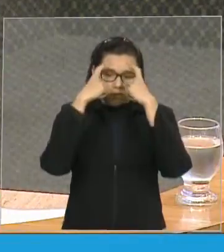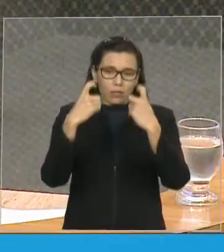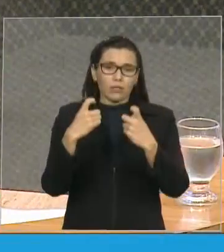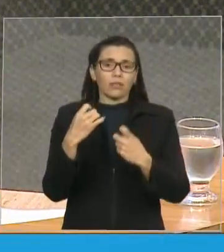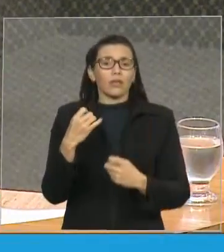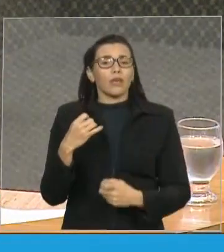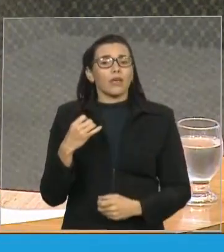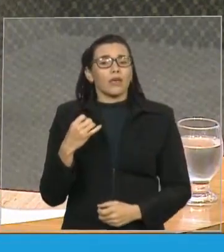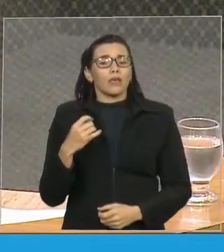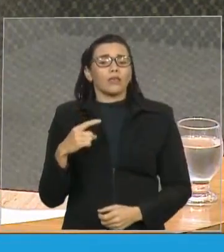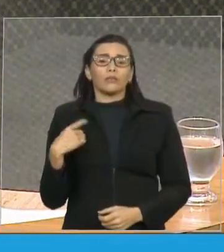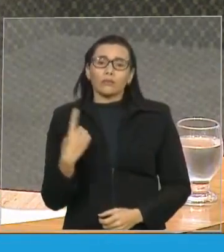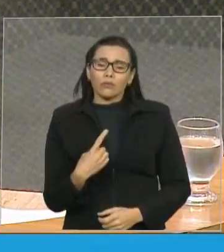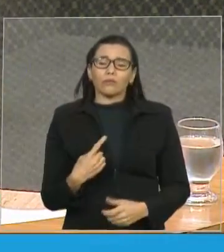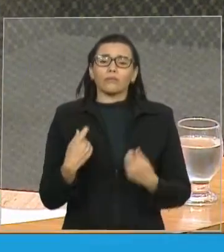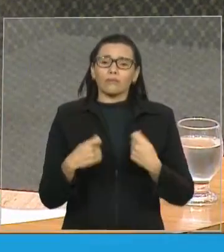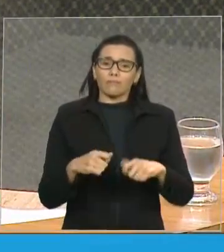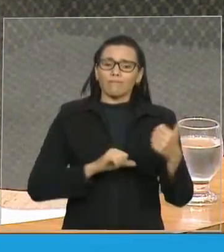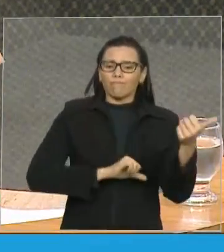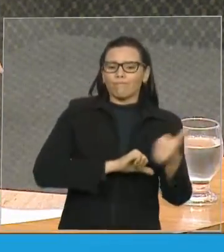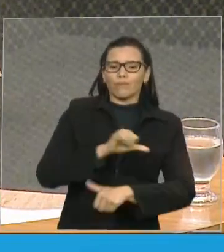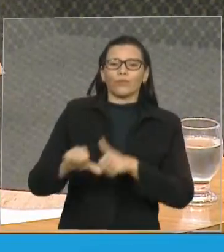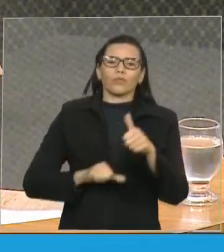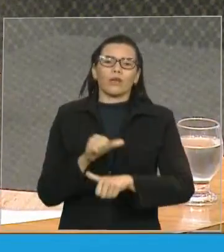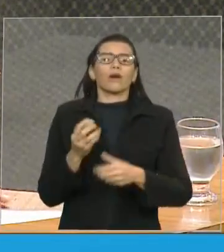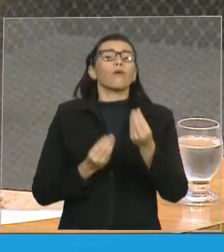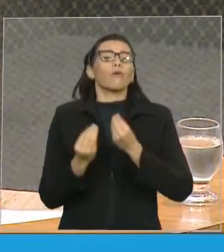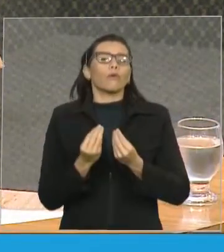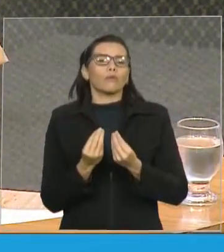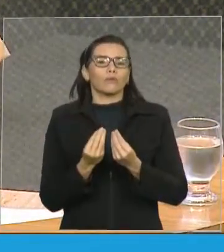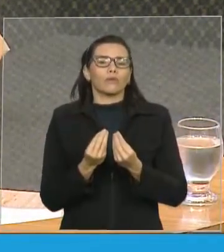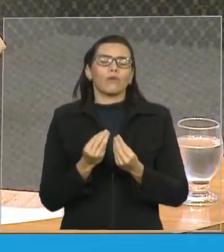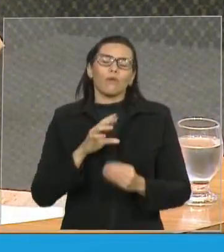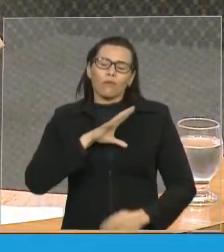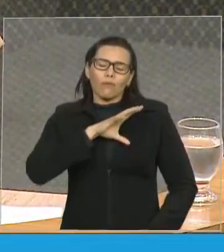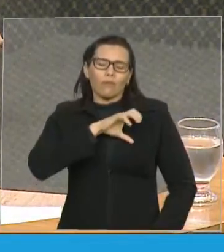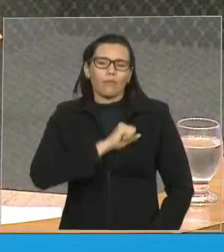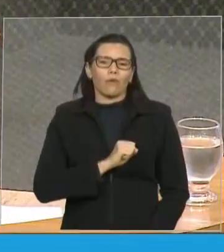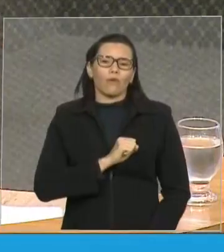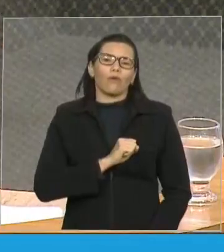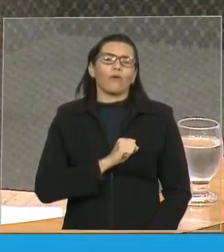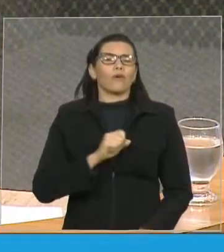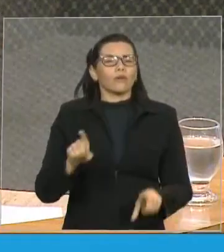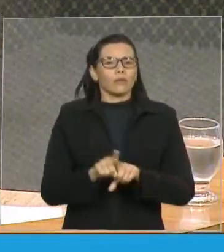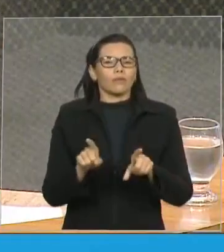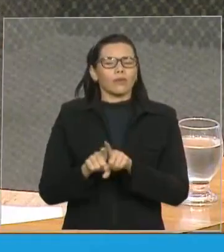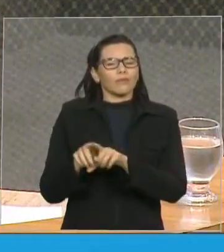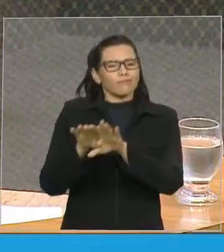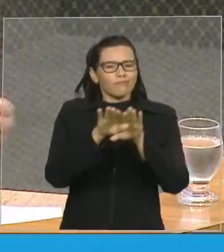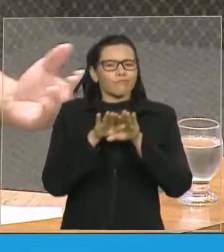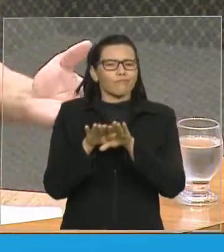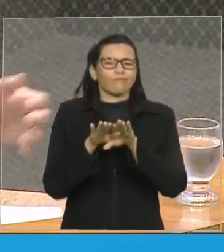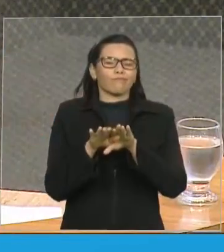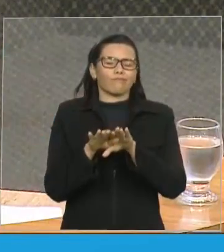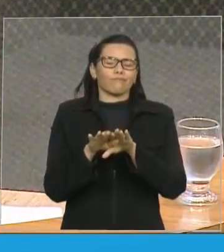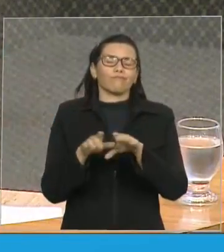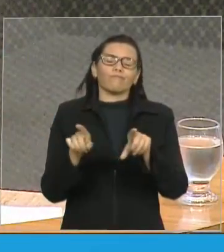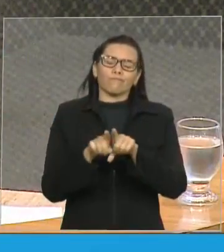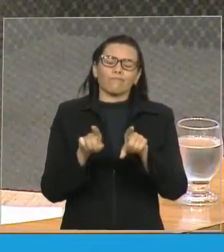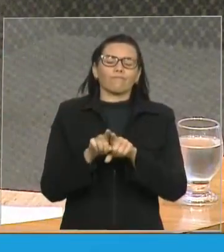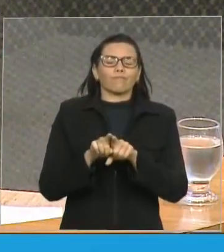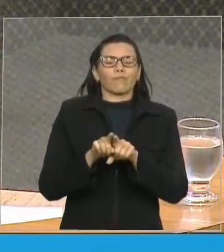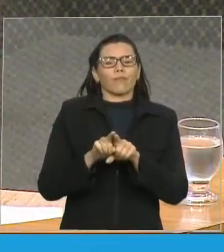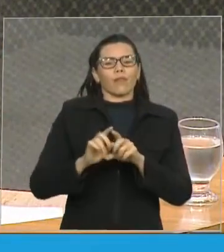superado com a fraternidade, com o Evangelho, com o amor. A gente agradece a oportunidade, mais uma vez,